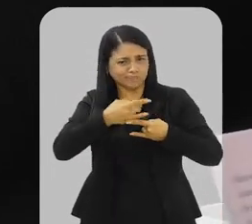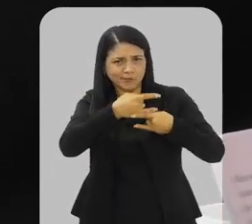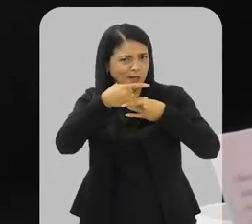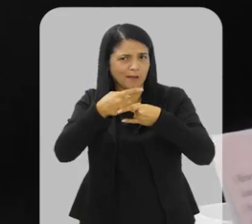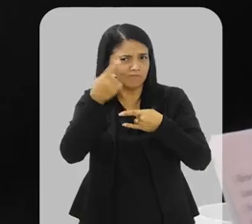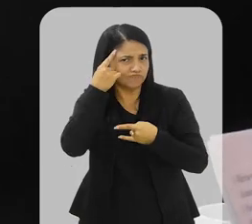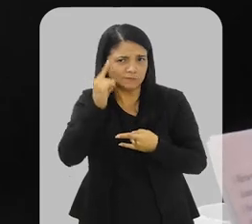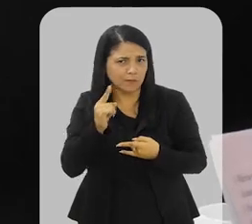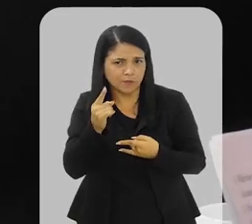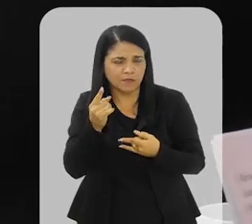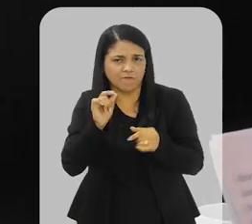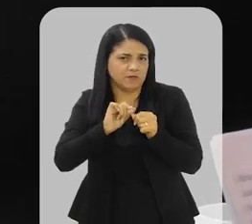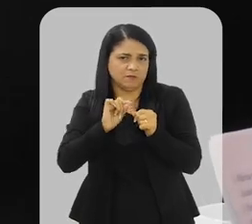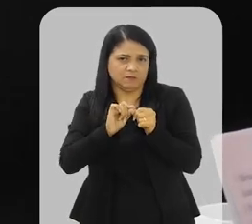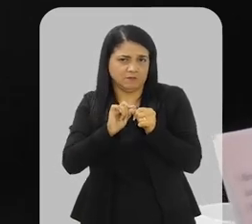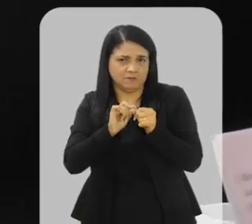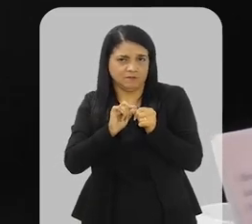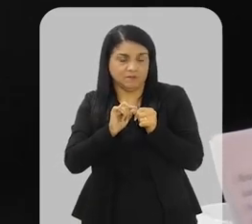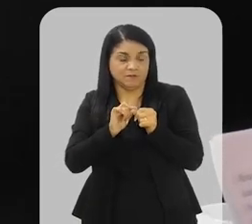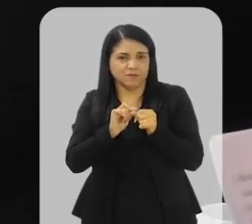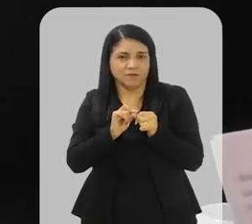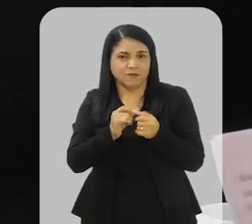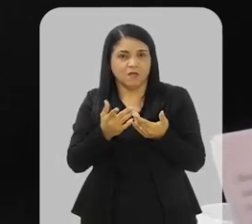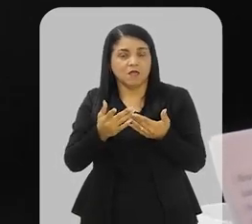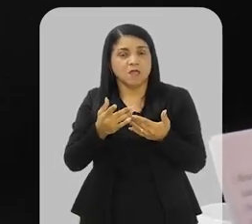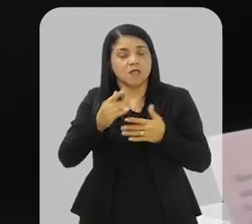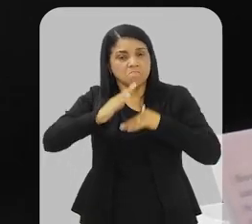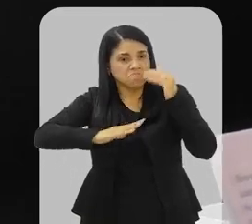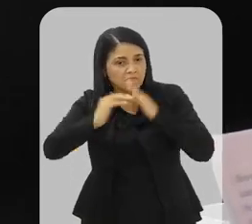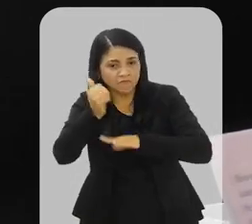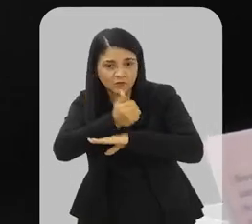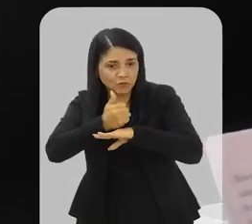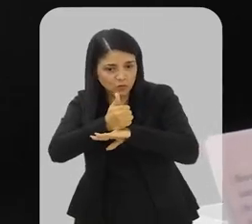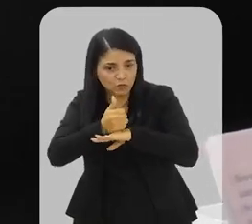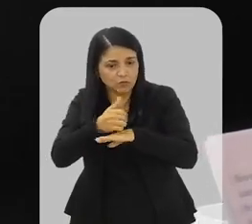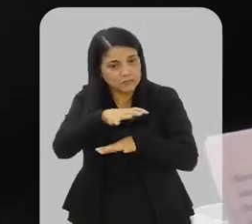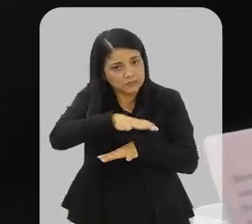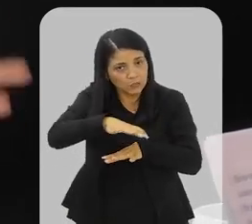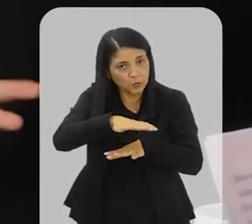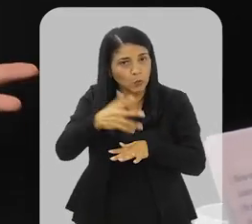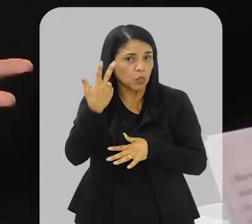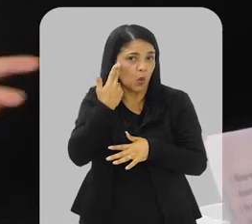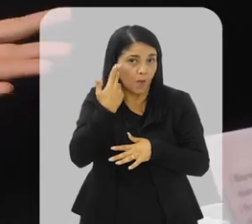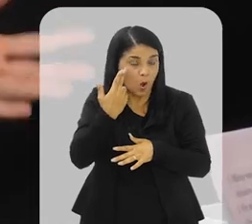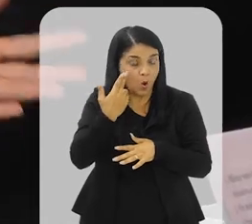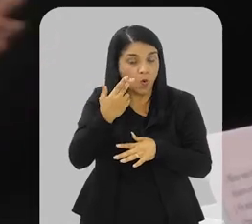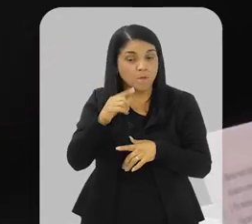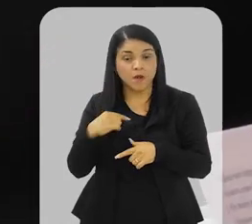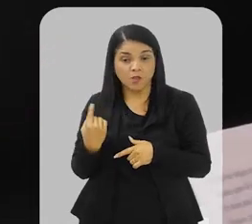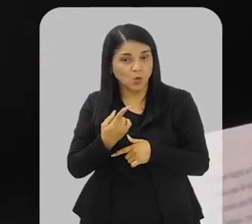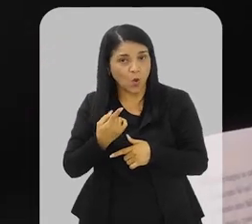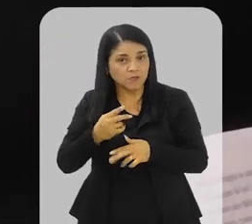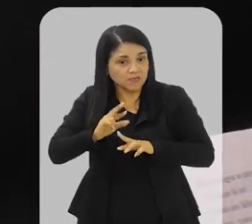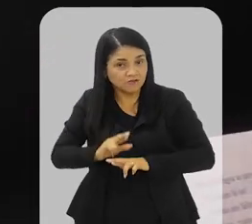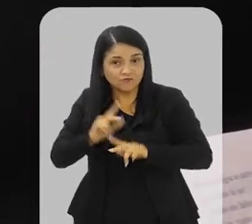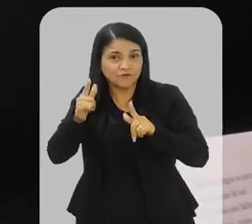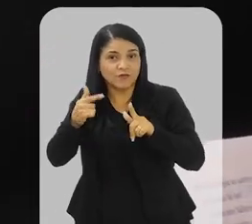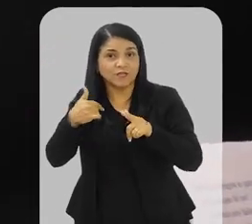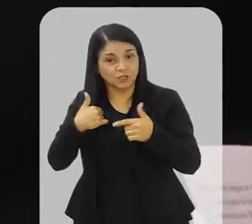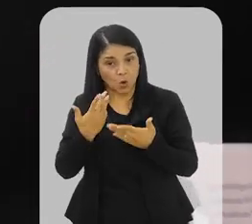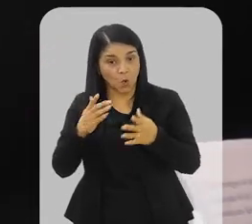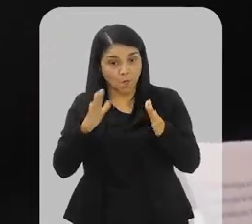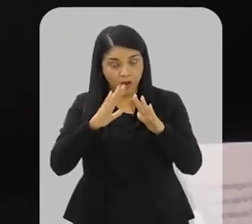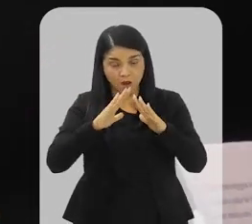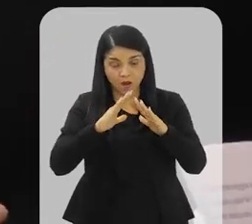aprendeu a usar a gente não sabia fazer Live a gente não não tinha esse lugar né que que é tão comum para algumas profissões ou para alguns setores para